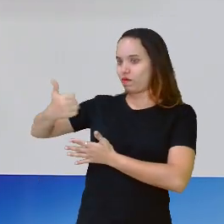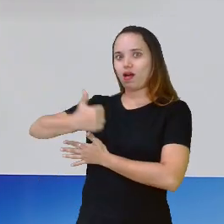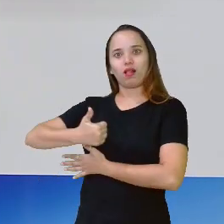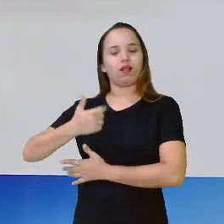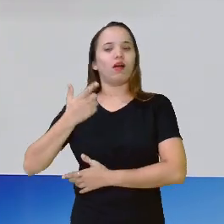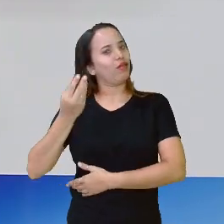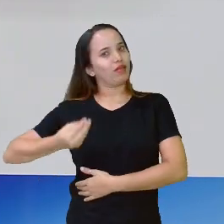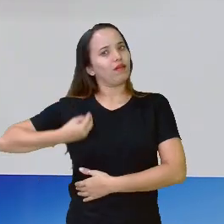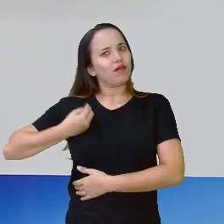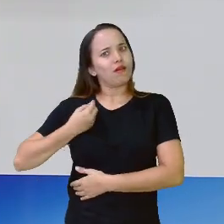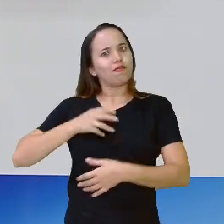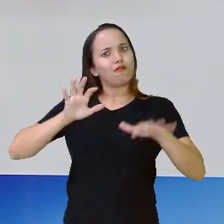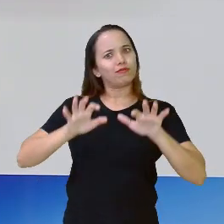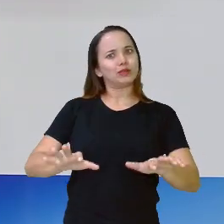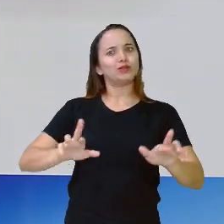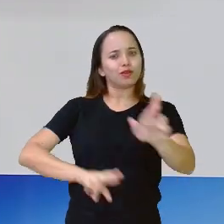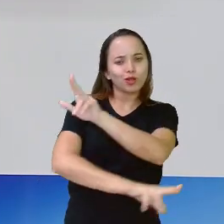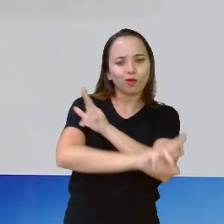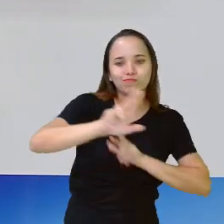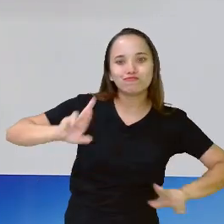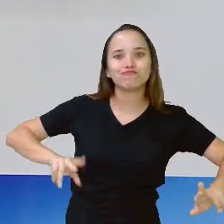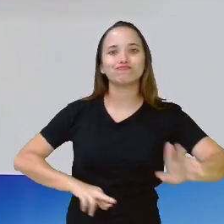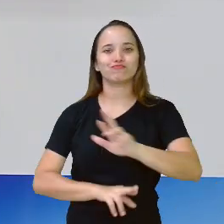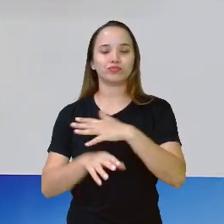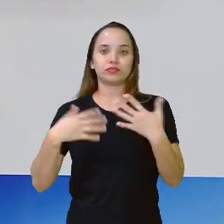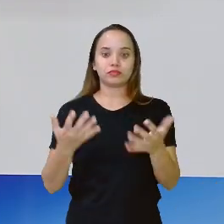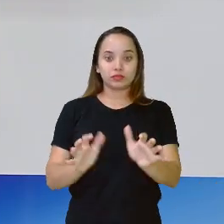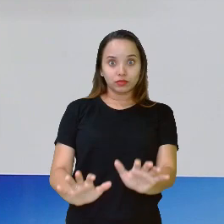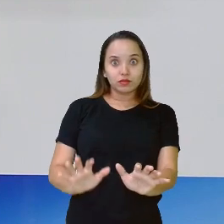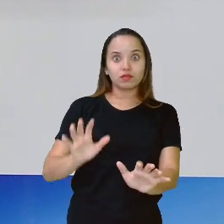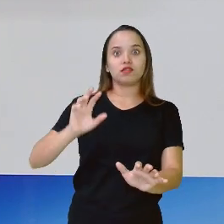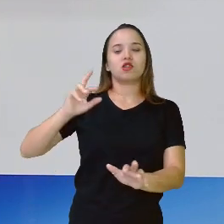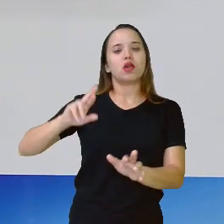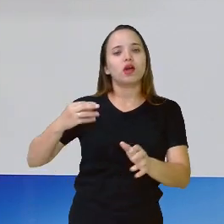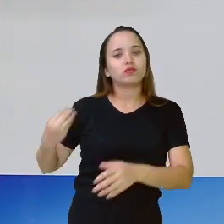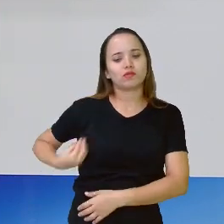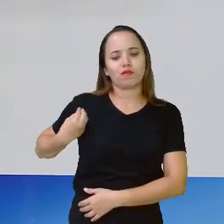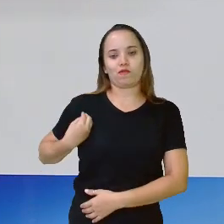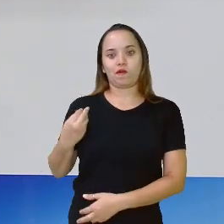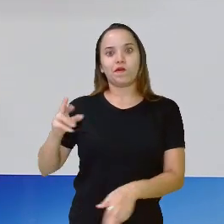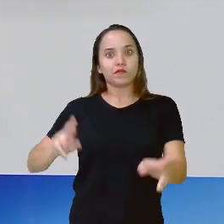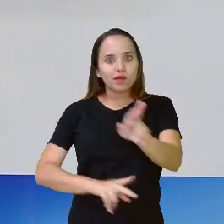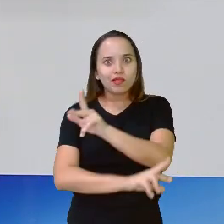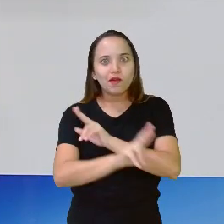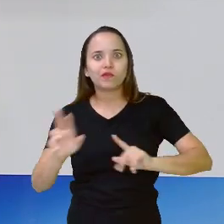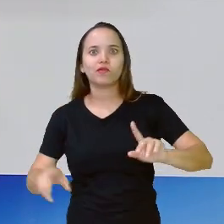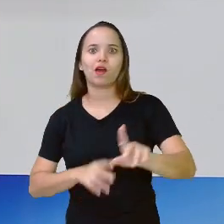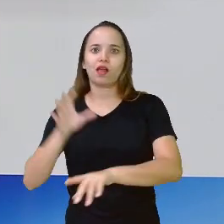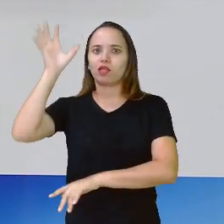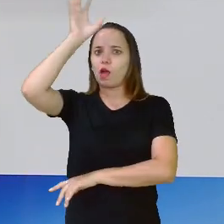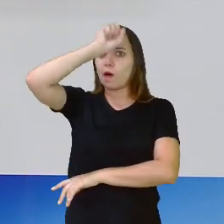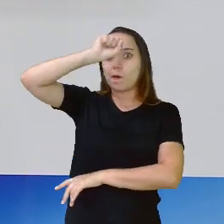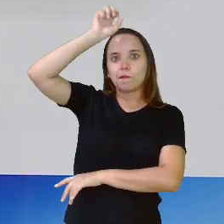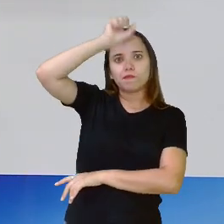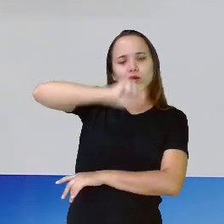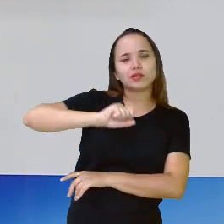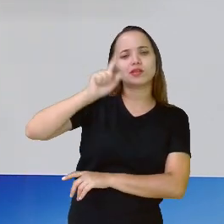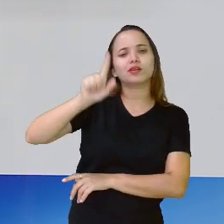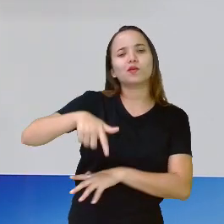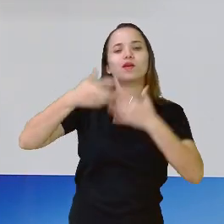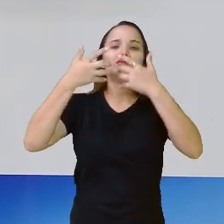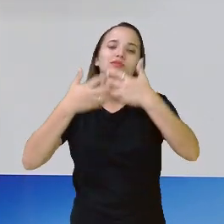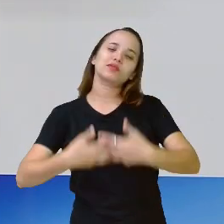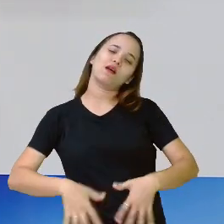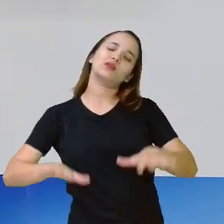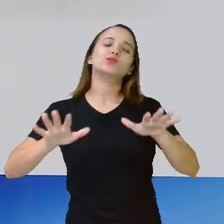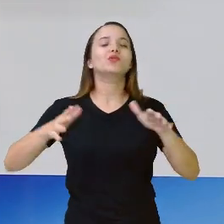conviver com essa diversidade. E a gente convivendo com a diversidade, a aprendizagem se dá de maneira muito espontânea,